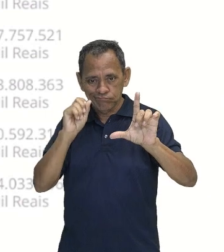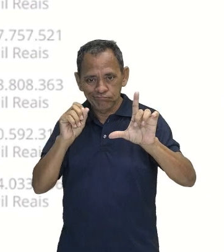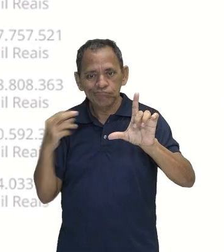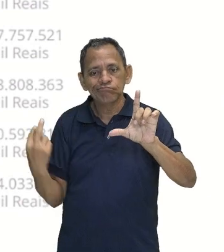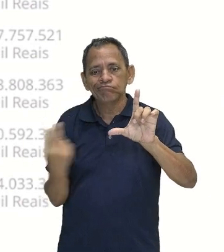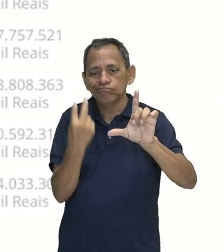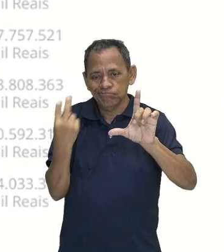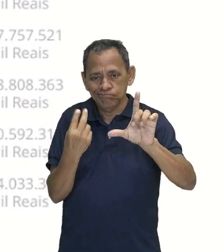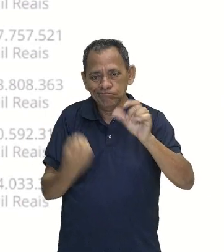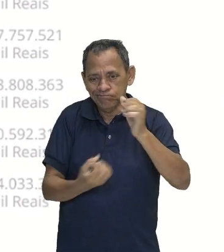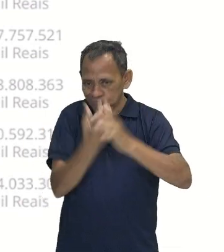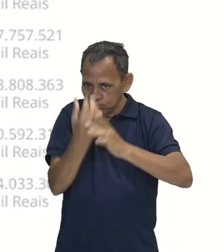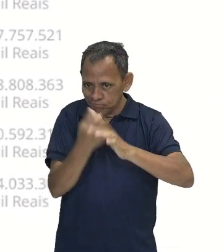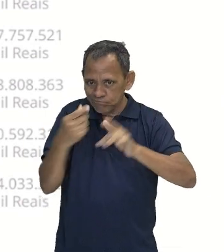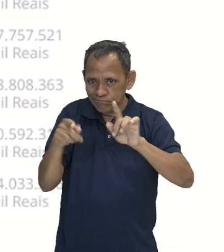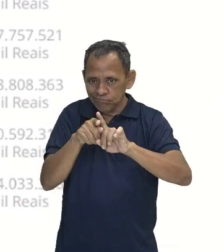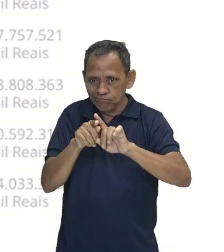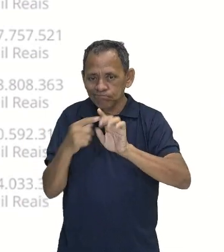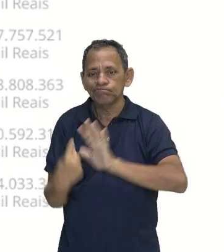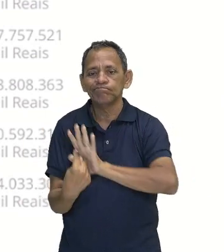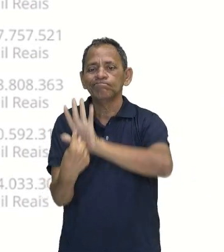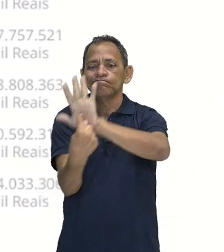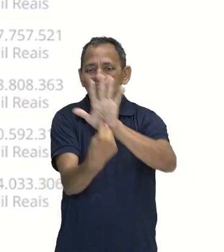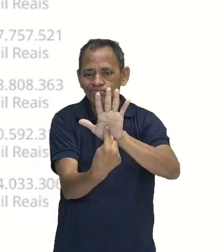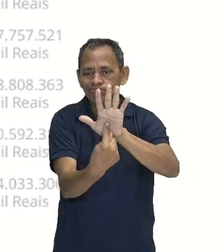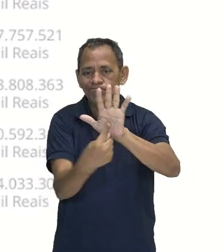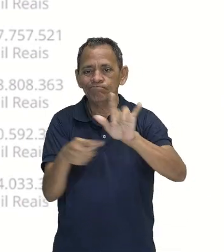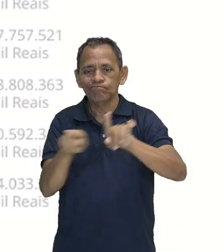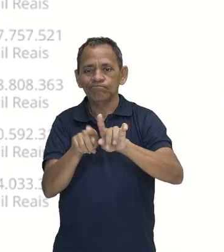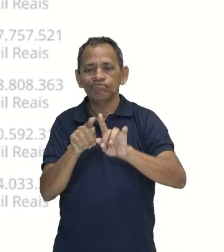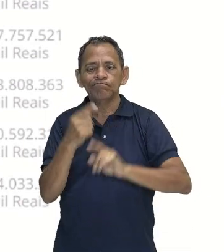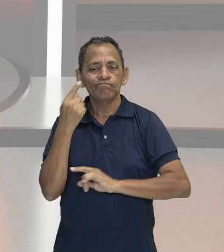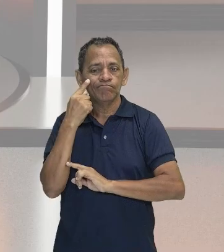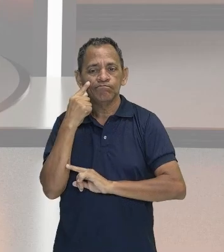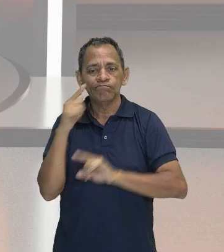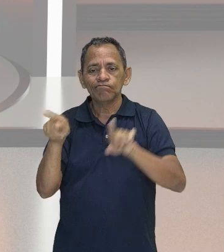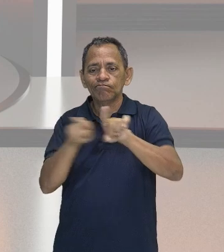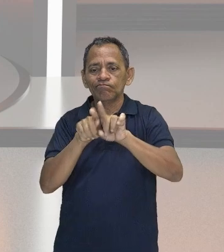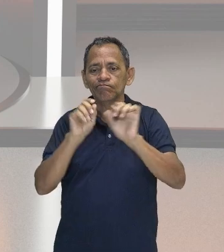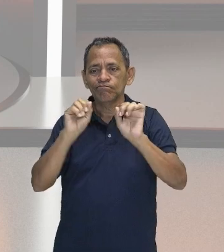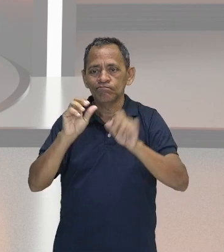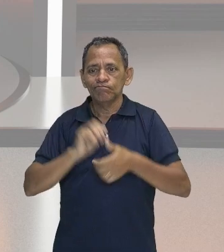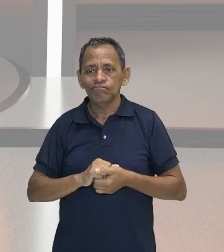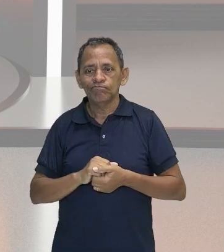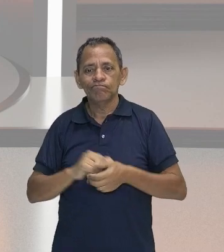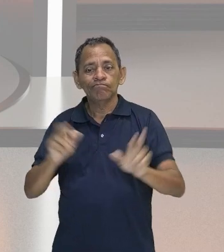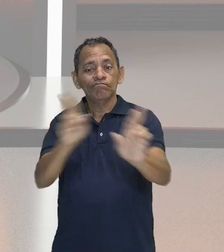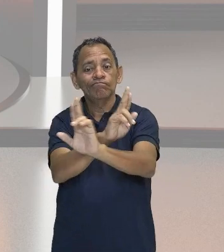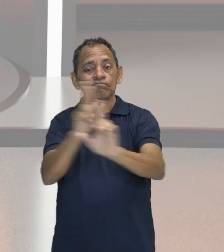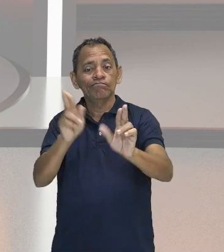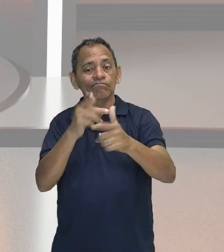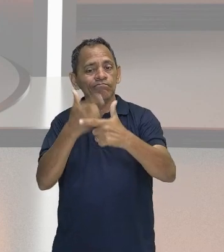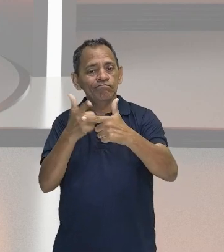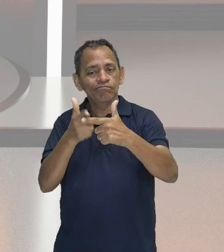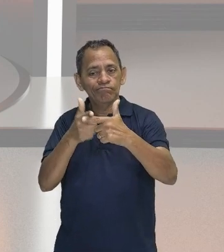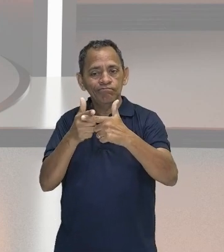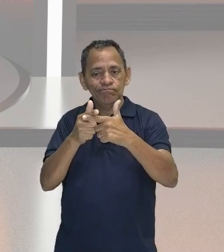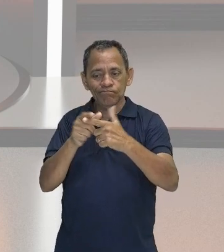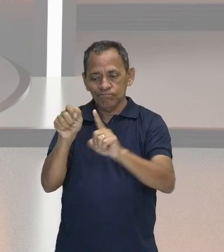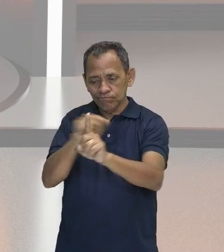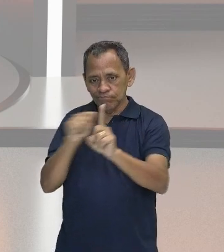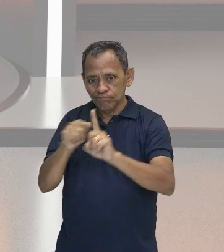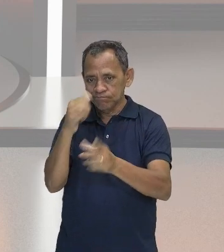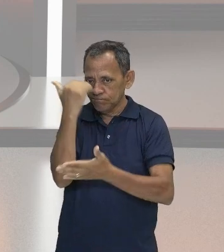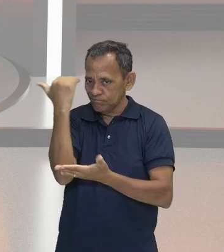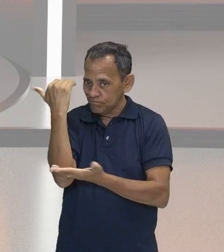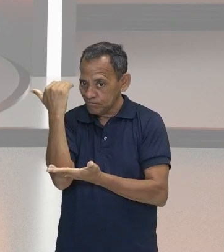valores, essa produção, esse destaque, né? Nós observamos também com relação a problemas socioambientais, a